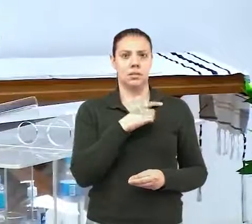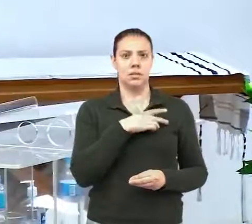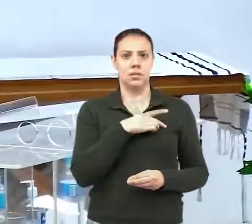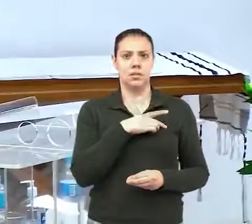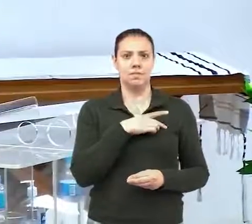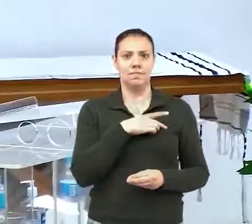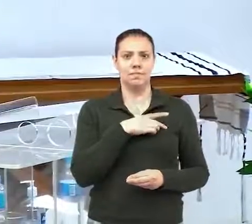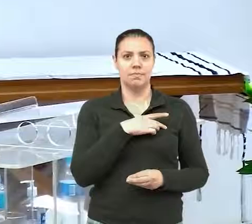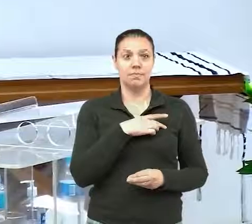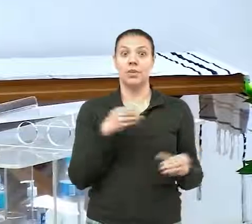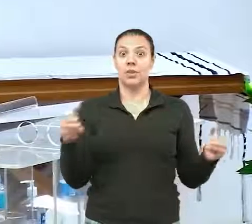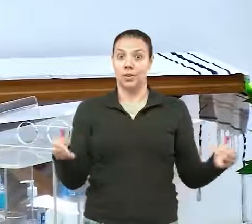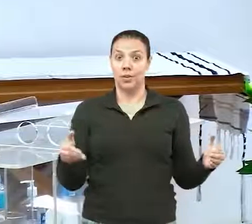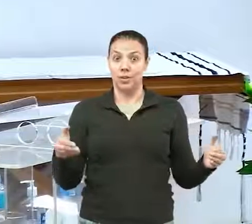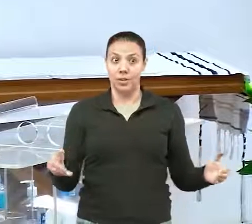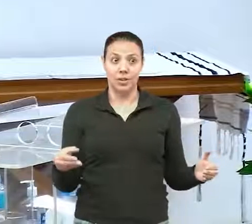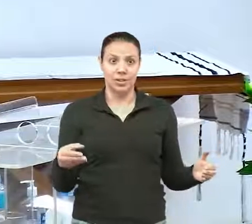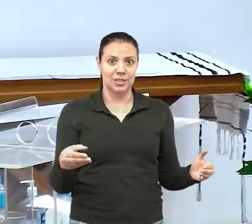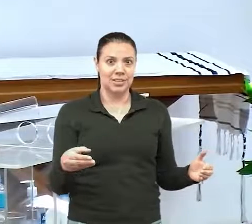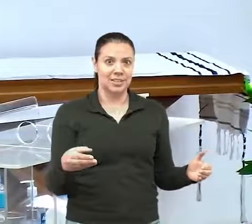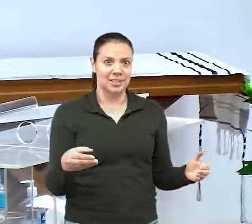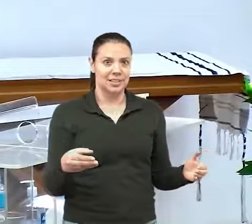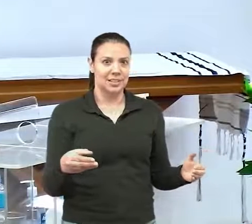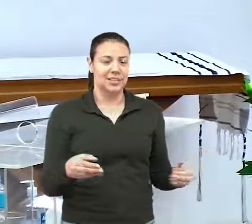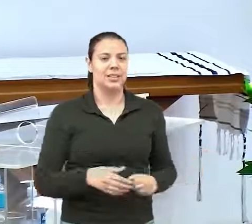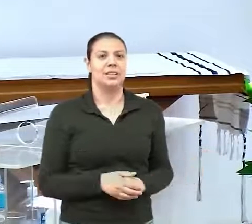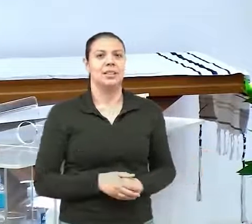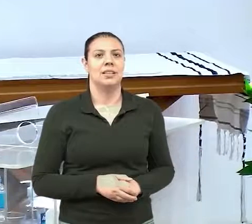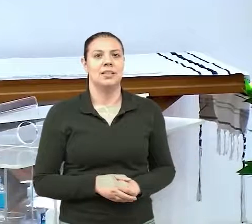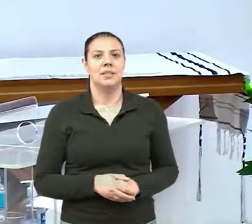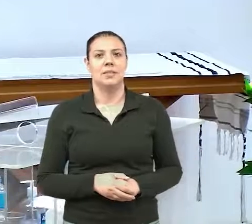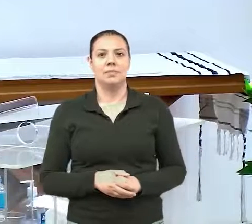Diante de um cenário como o que vivemos hoje,